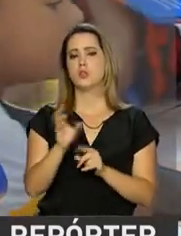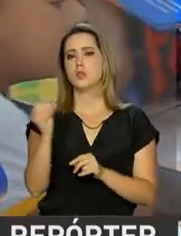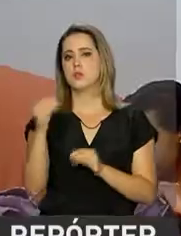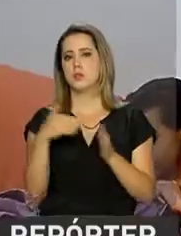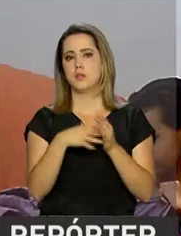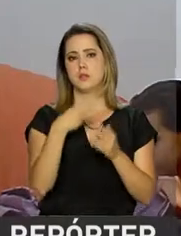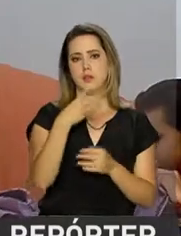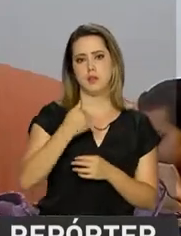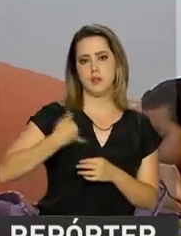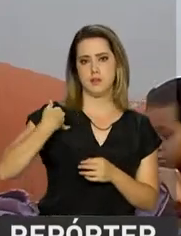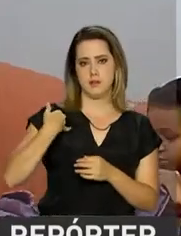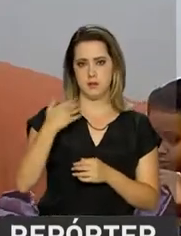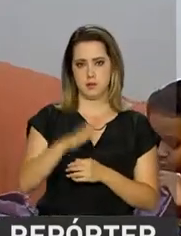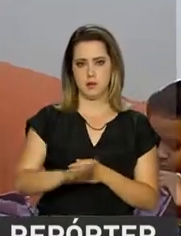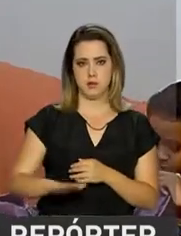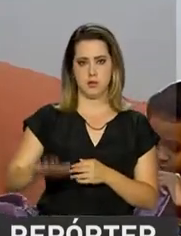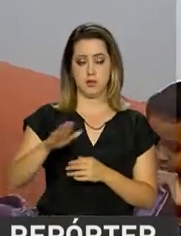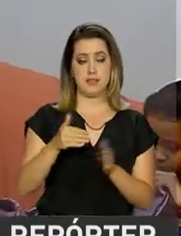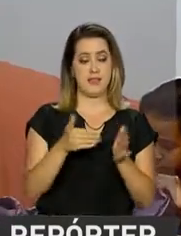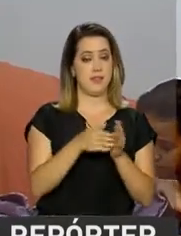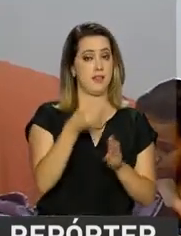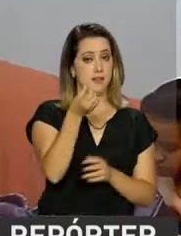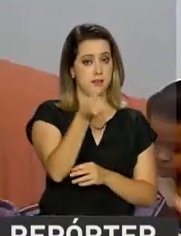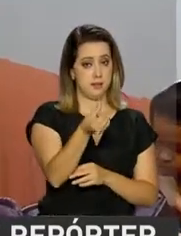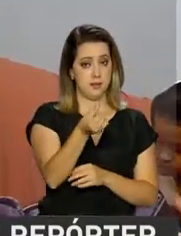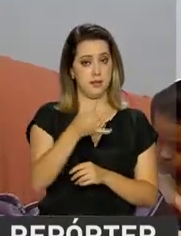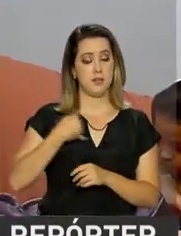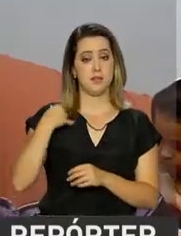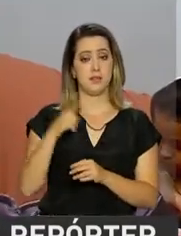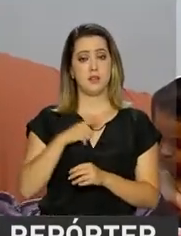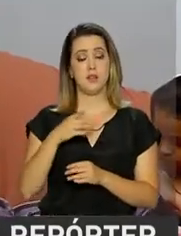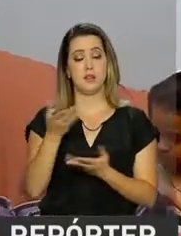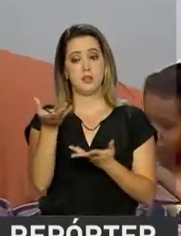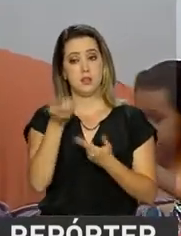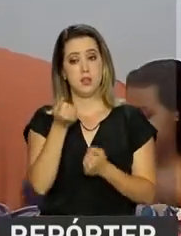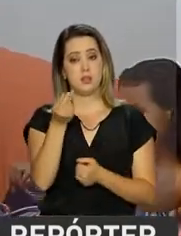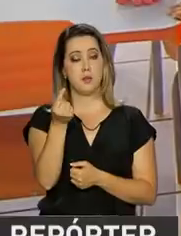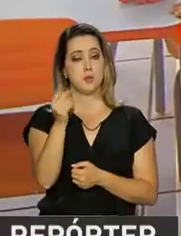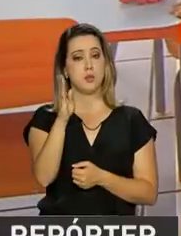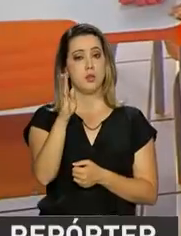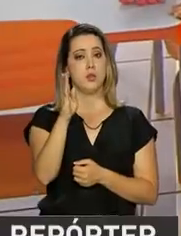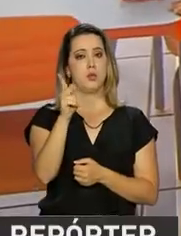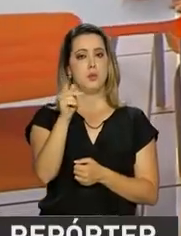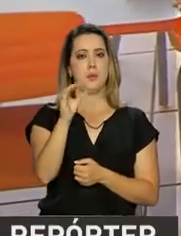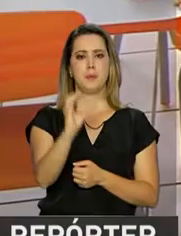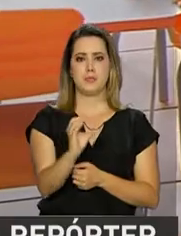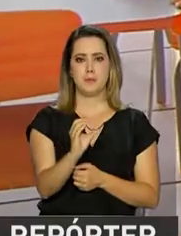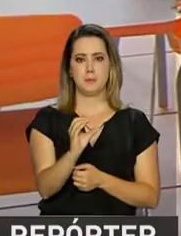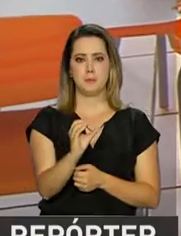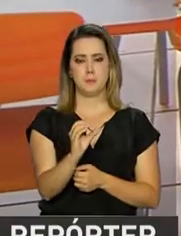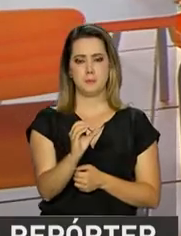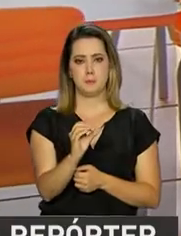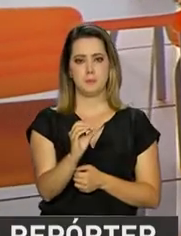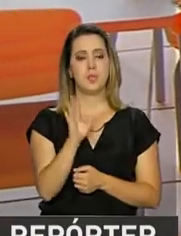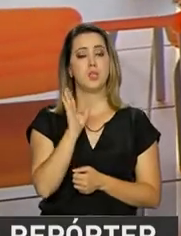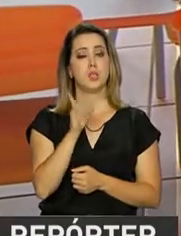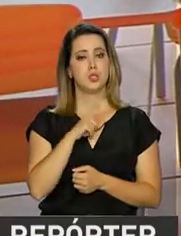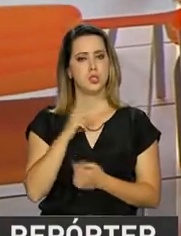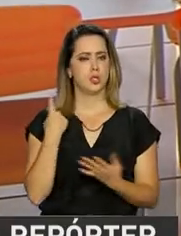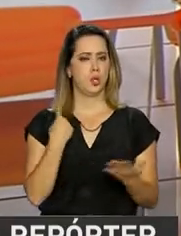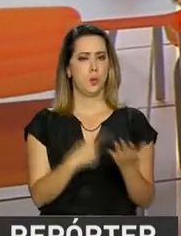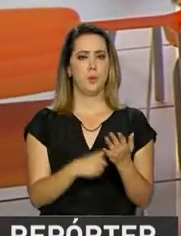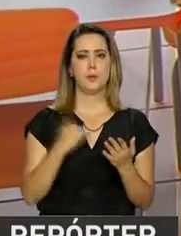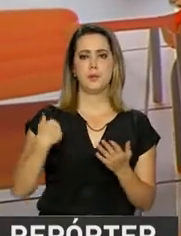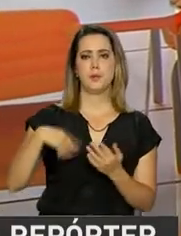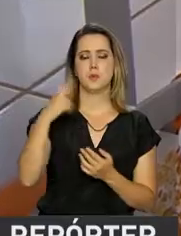e de até 6 anos que recebe o benefício de prestação continuada ou criança feliz já conta com a adesão de